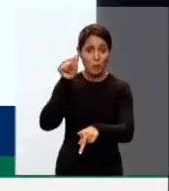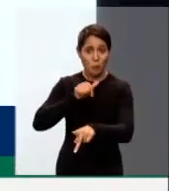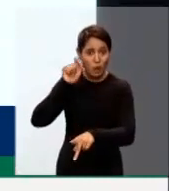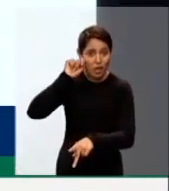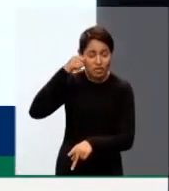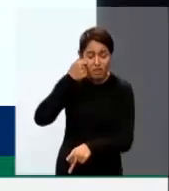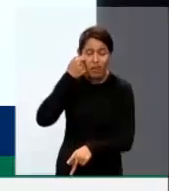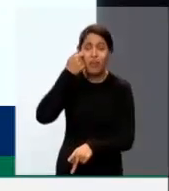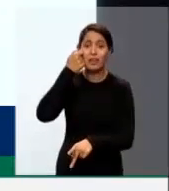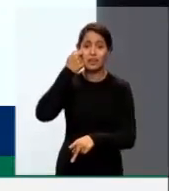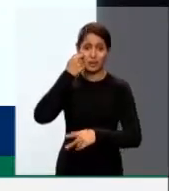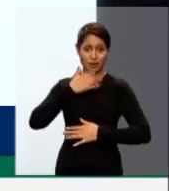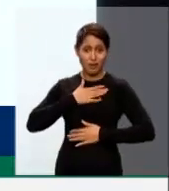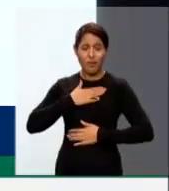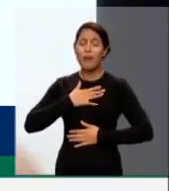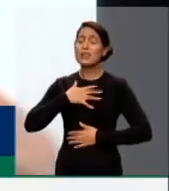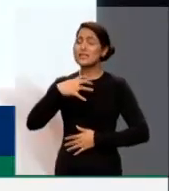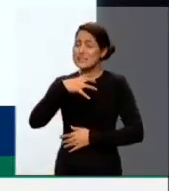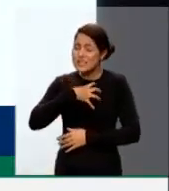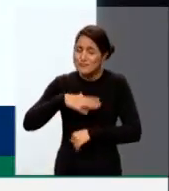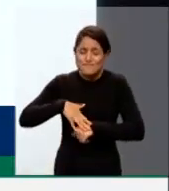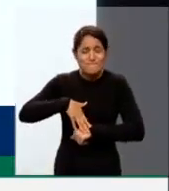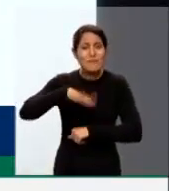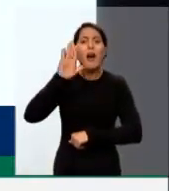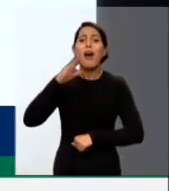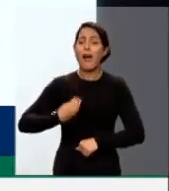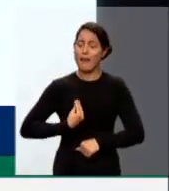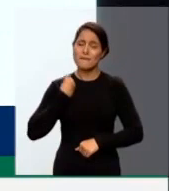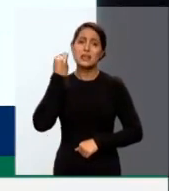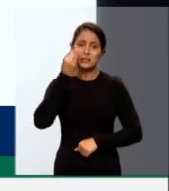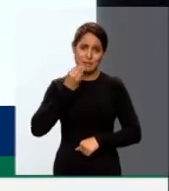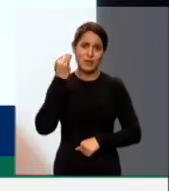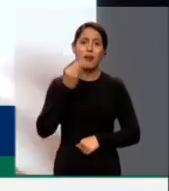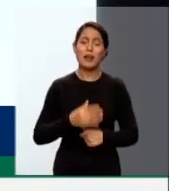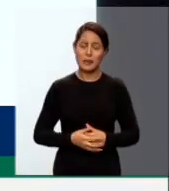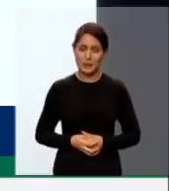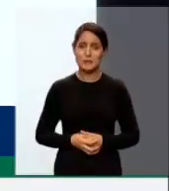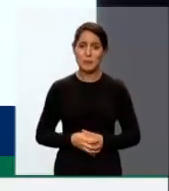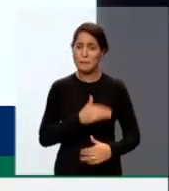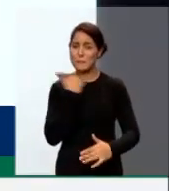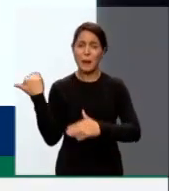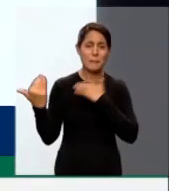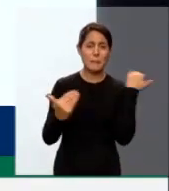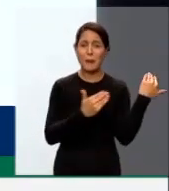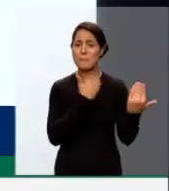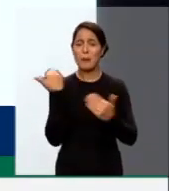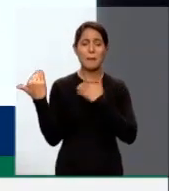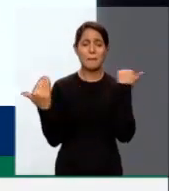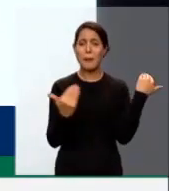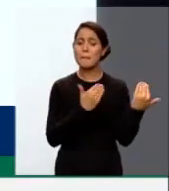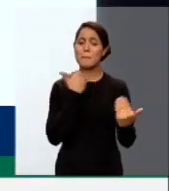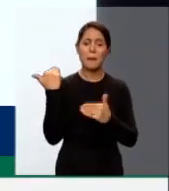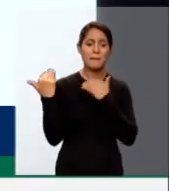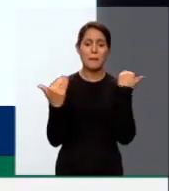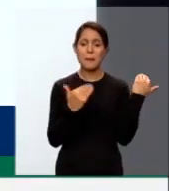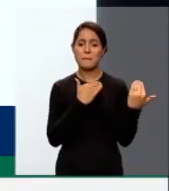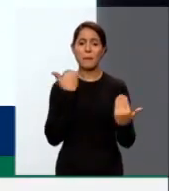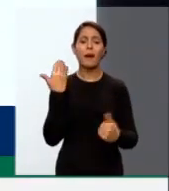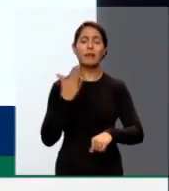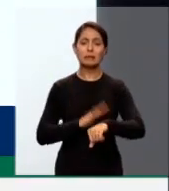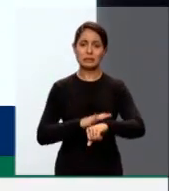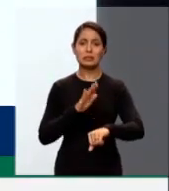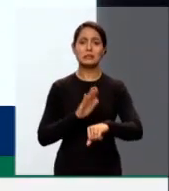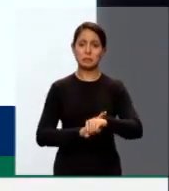gente sabe que as mortes da população negra estão mais evidentes nesse cenário de